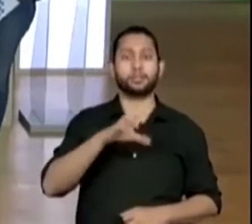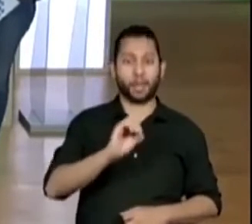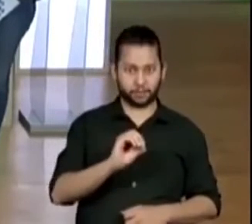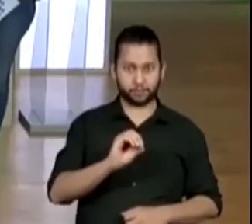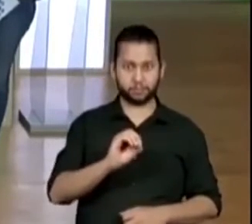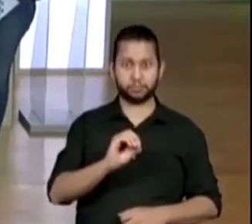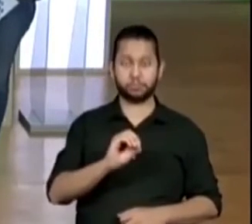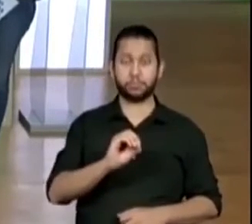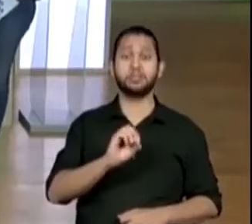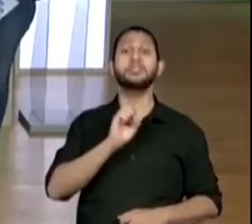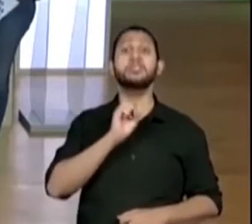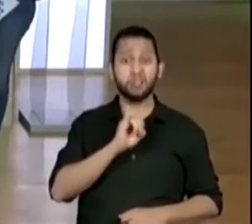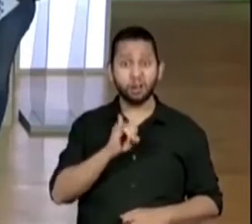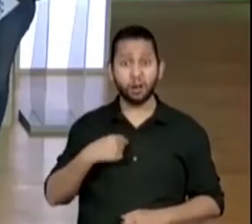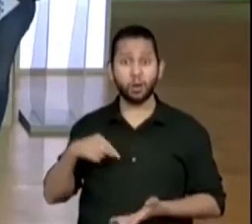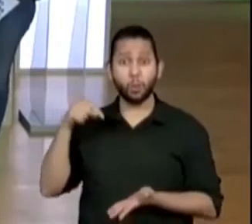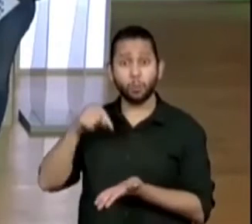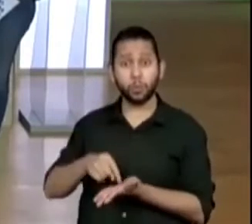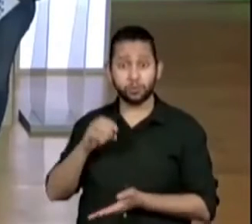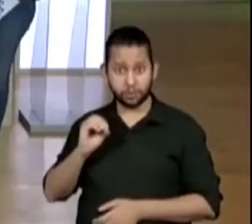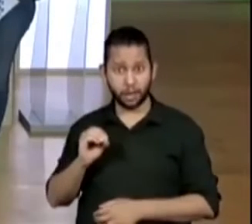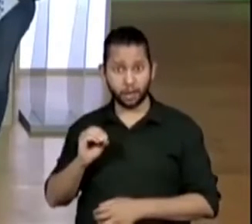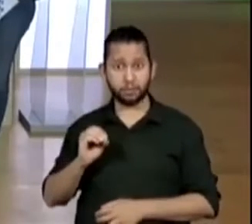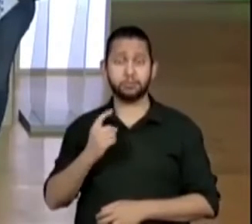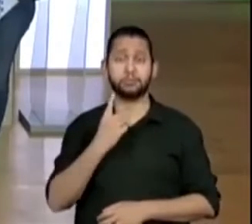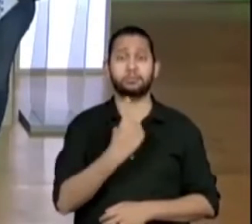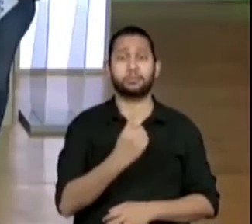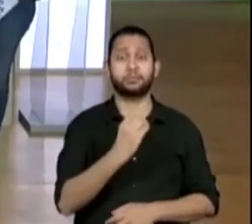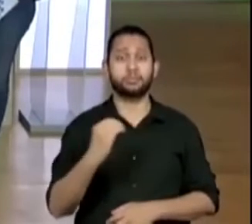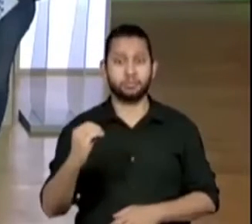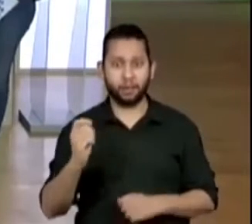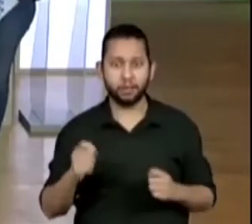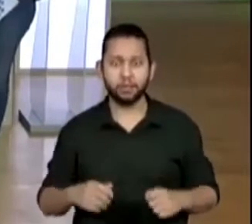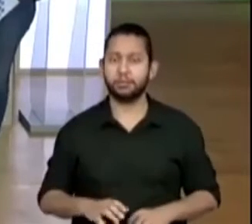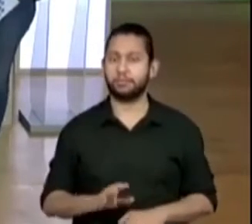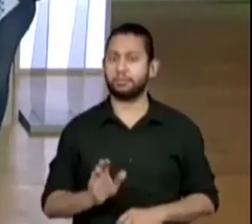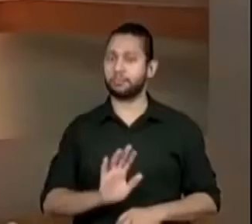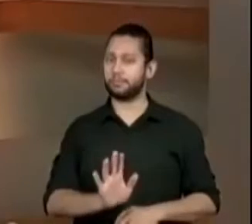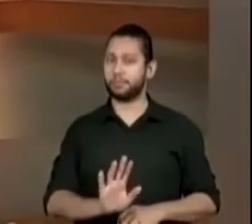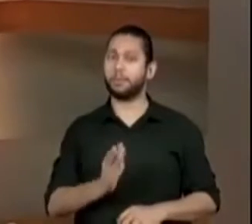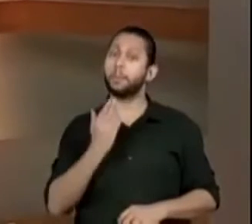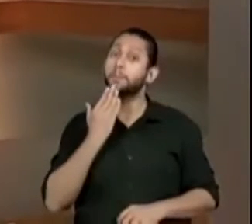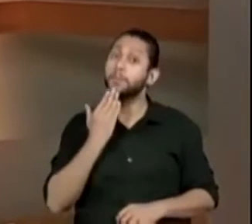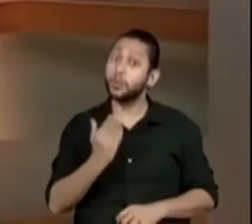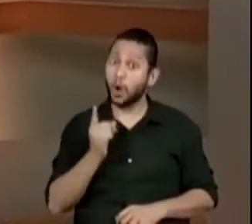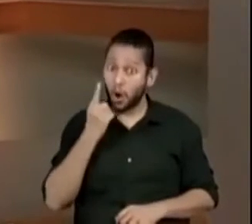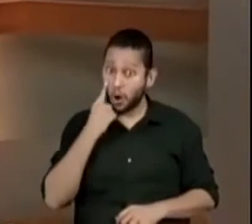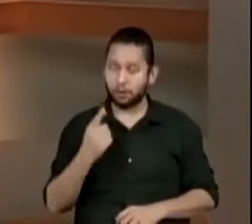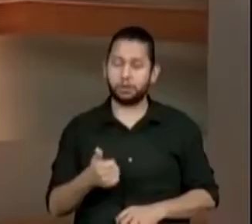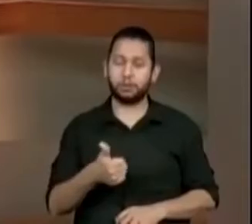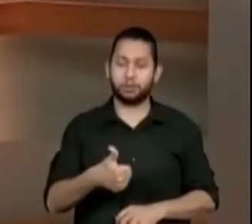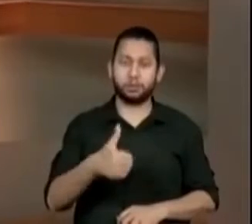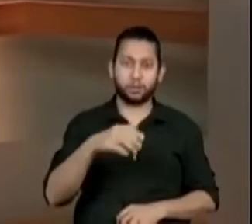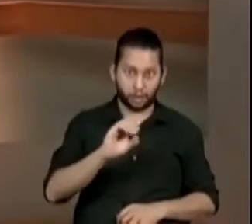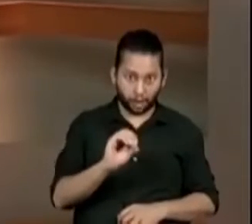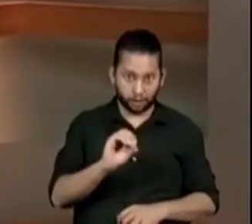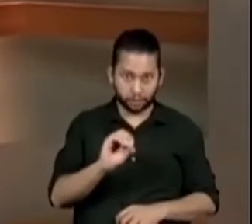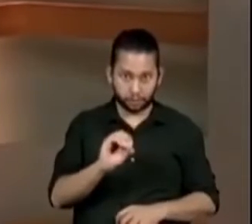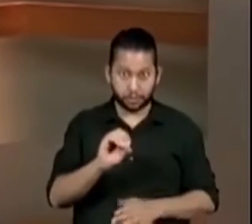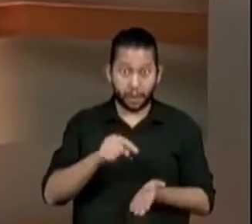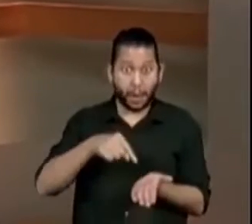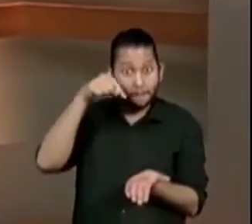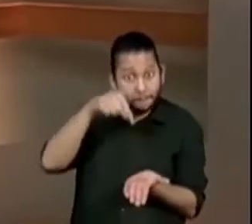em 100 utilizando a multiplicação. Não é só acrescentar um 0. Então, se eu tenho que